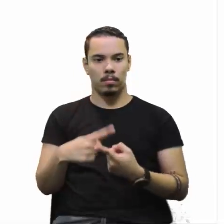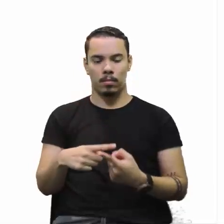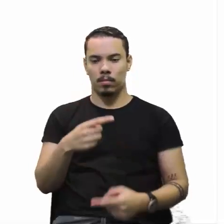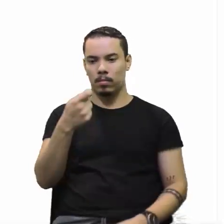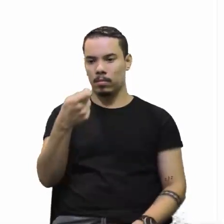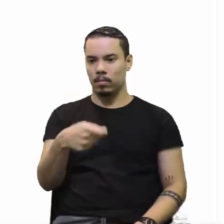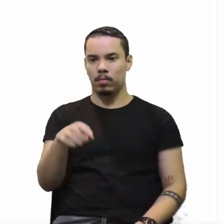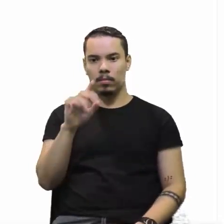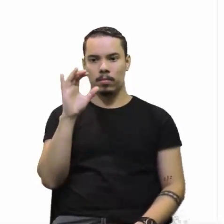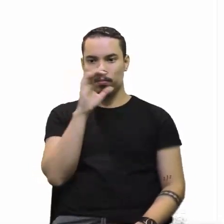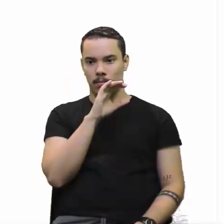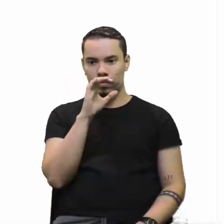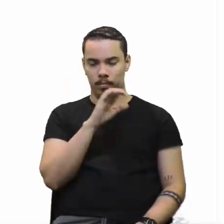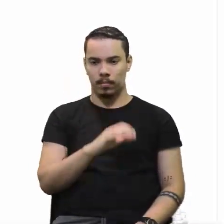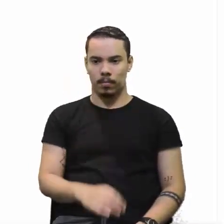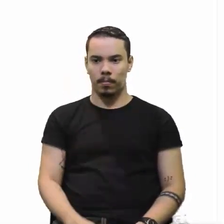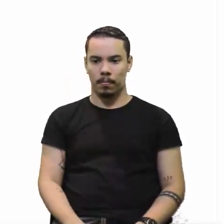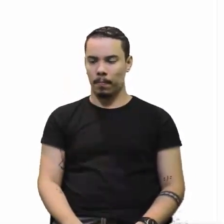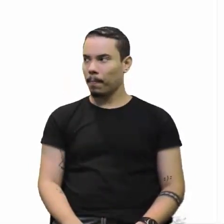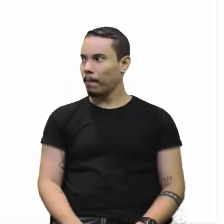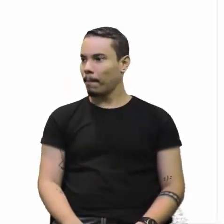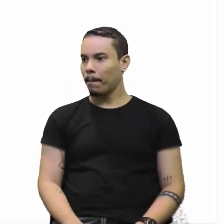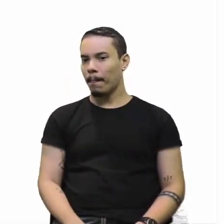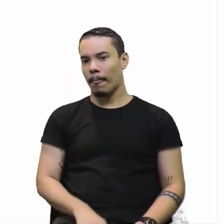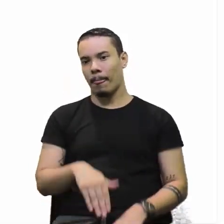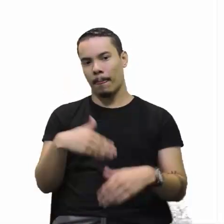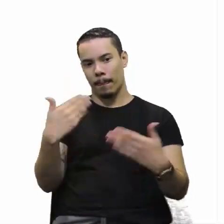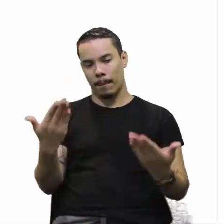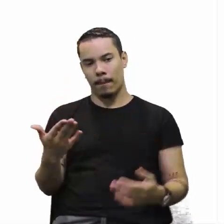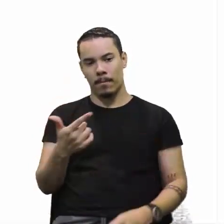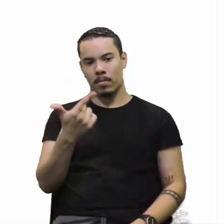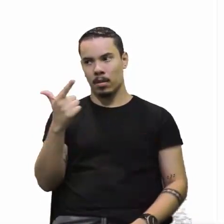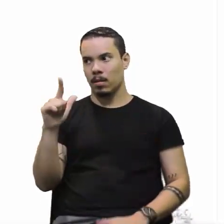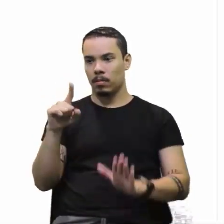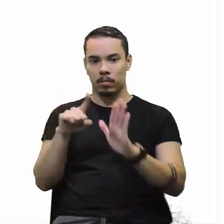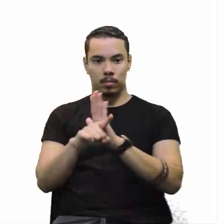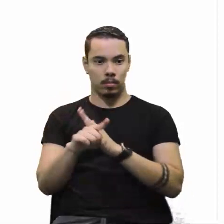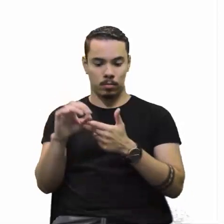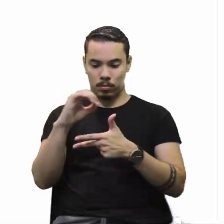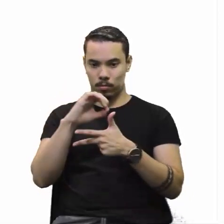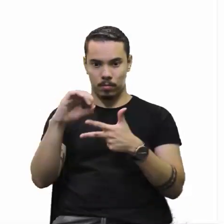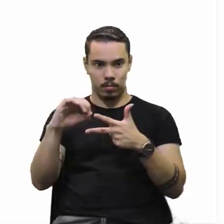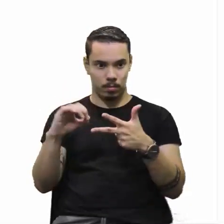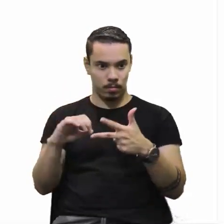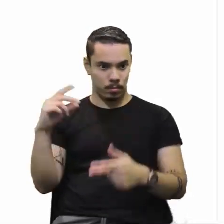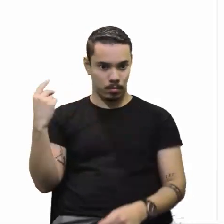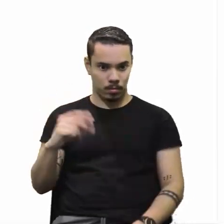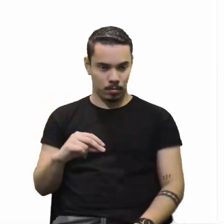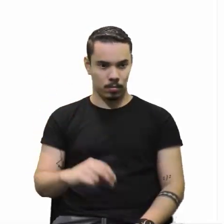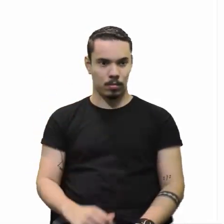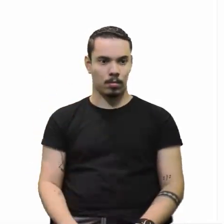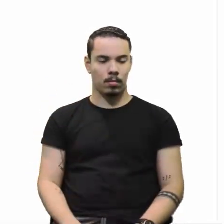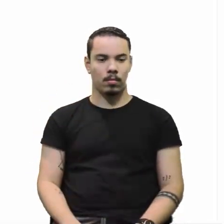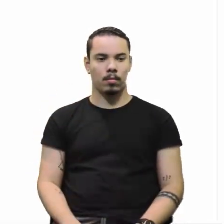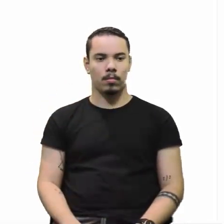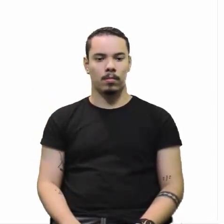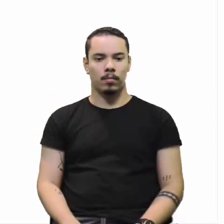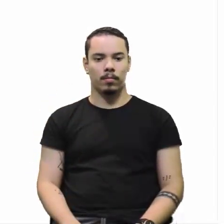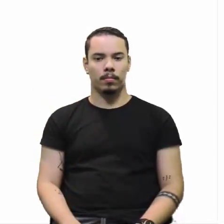né? Justamente. Aí, para finalizar, vamos para a nossa... Questão de Enem? Vamos lá. Tem mais... questão de